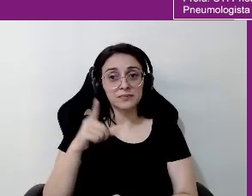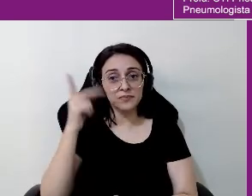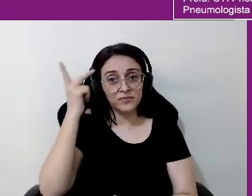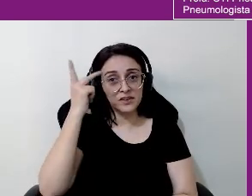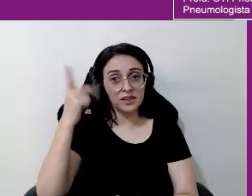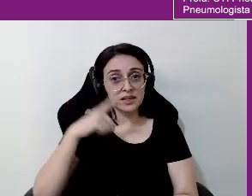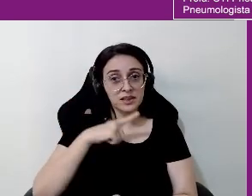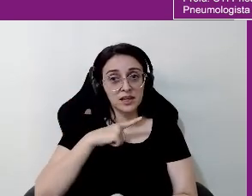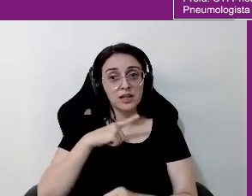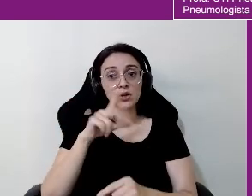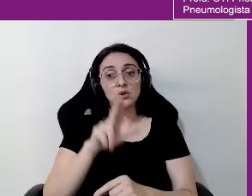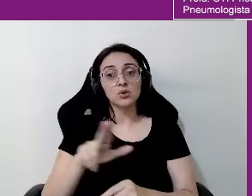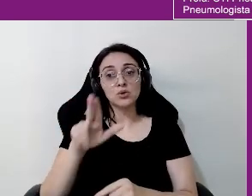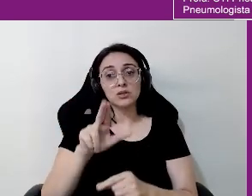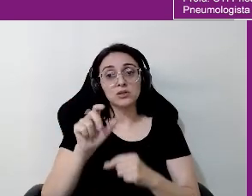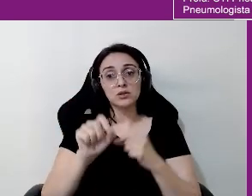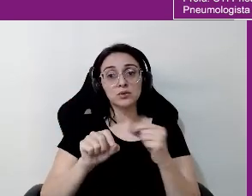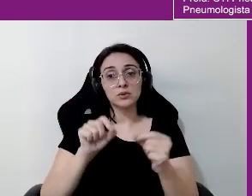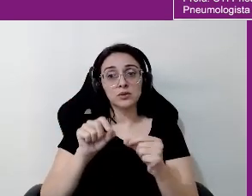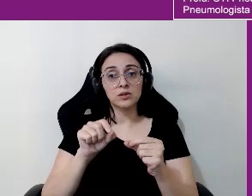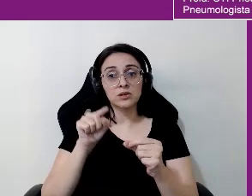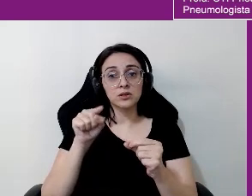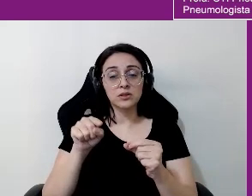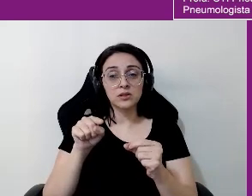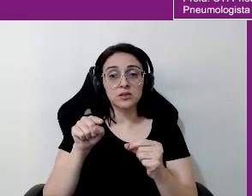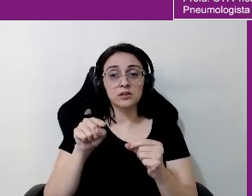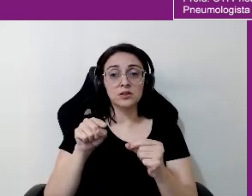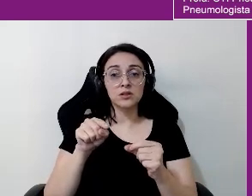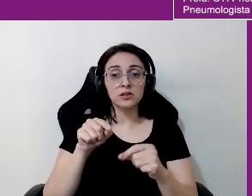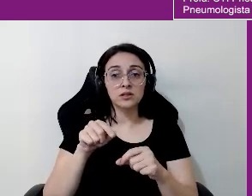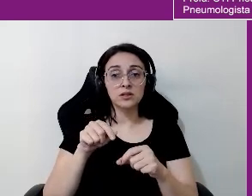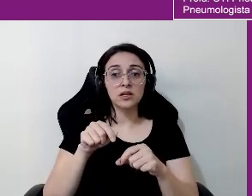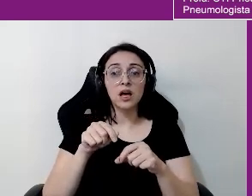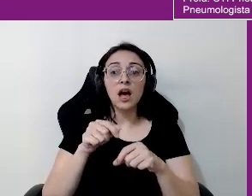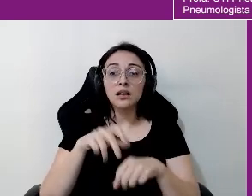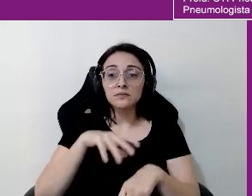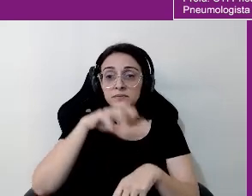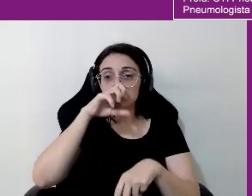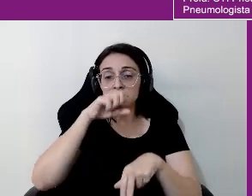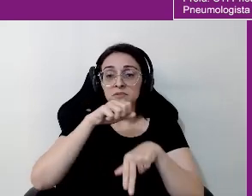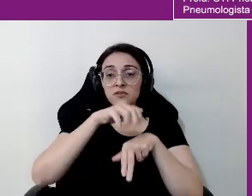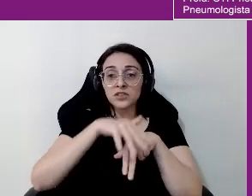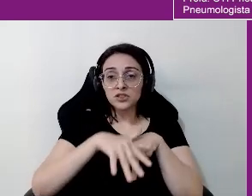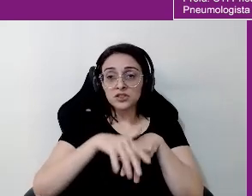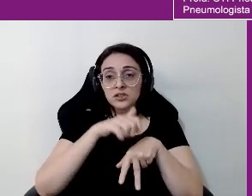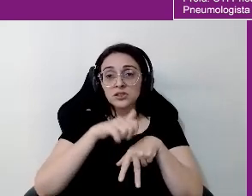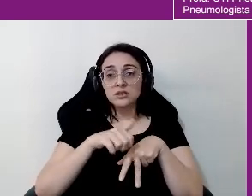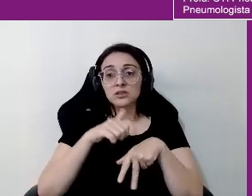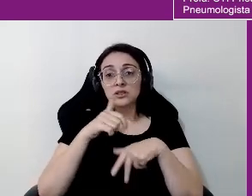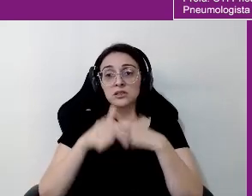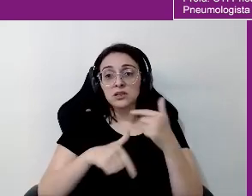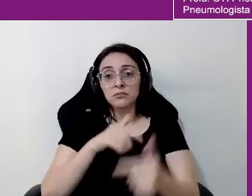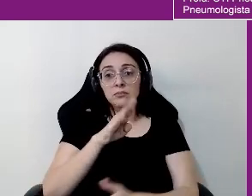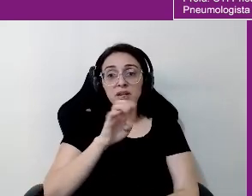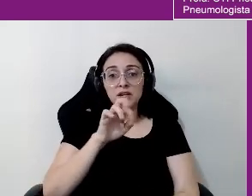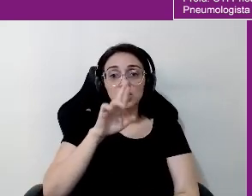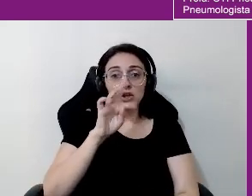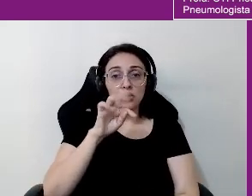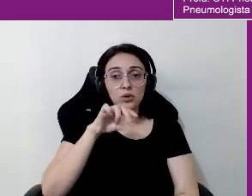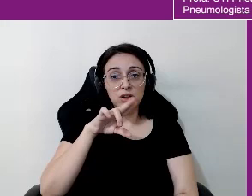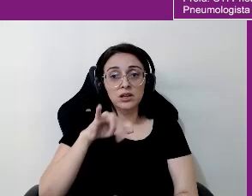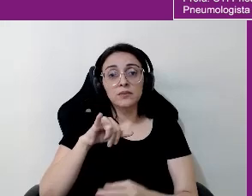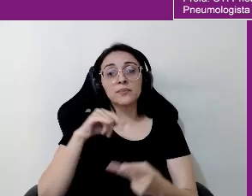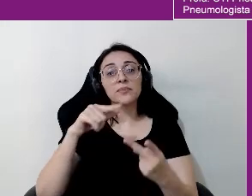São Paulo a gente está utilizando muito, durante a ventilação assistida, os trabalhos do Bertoni, do